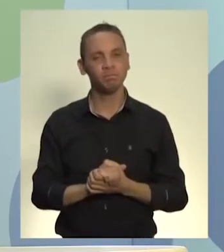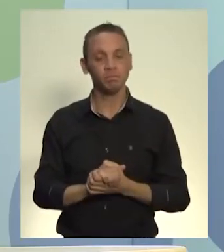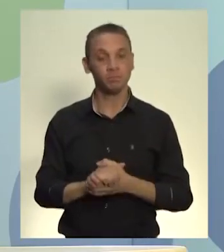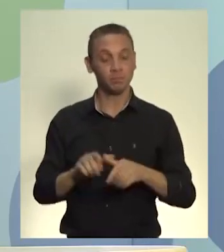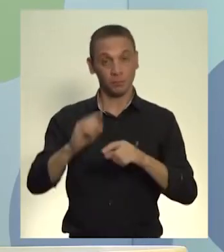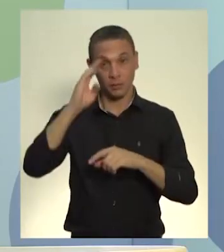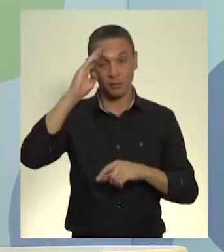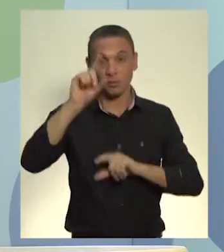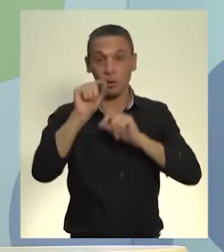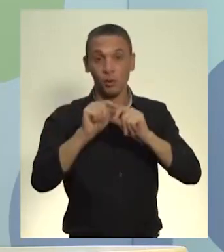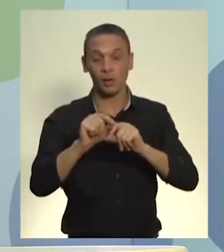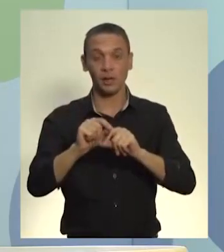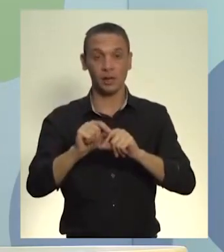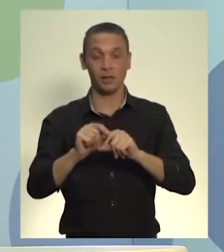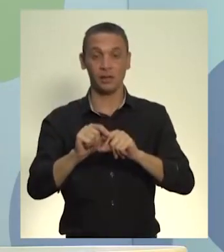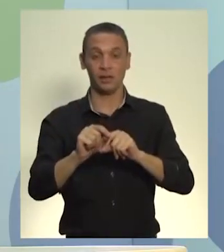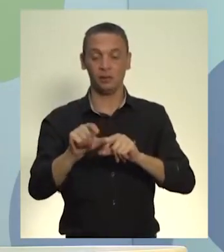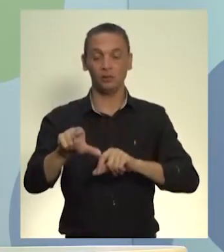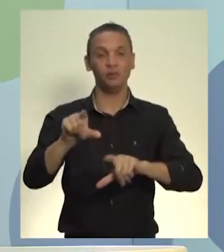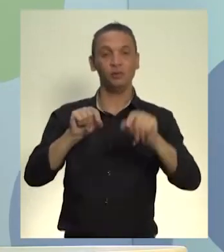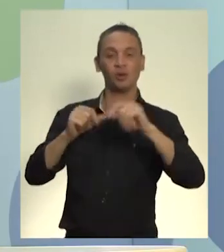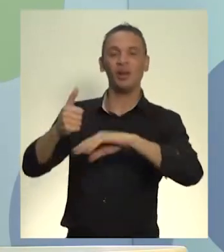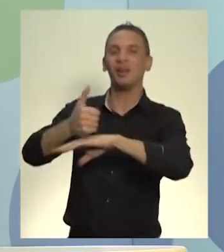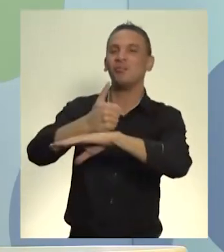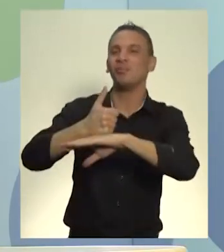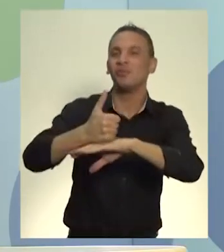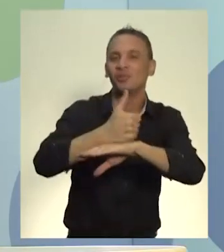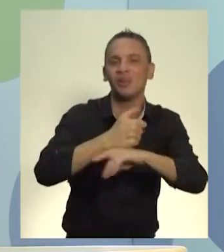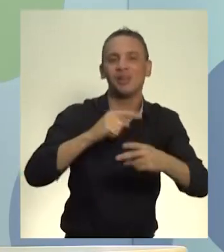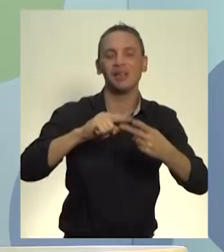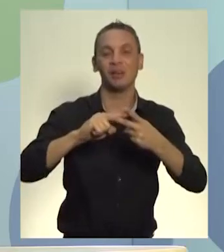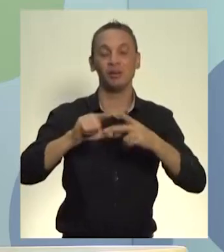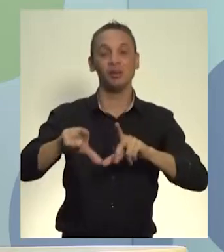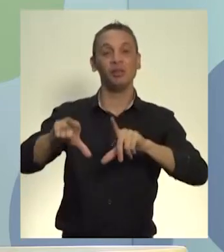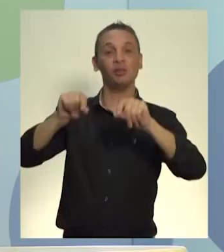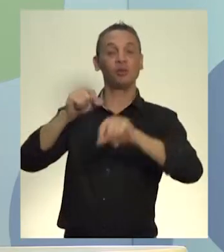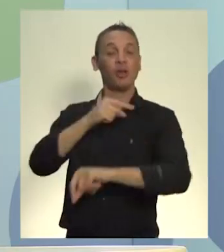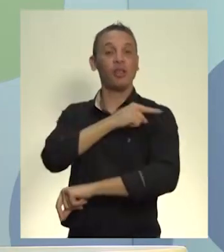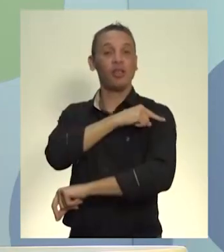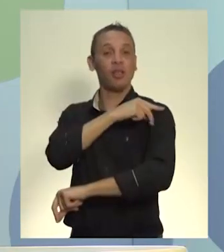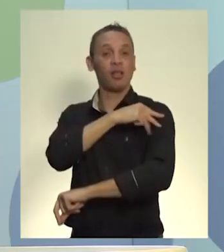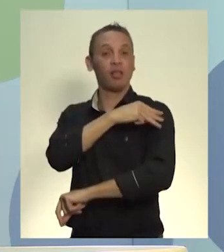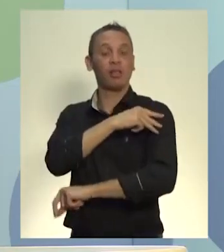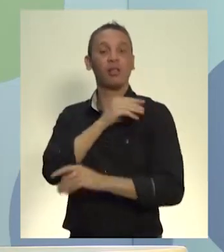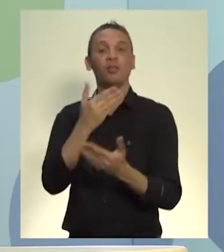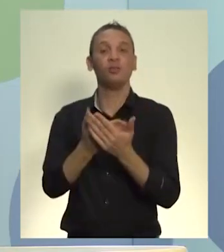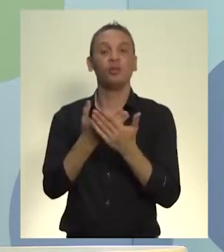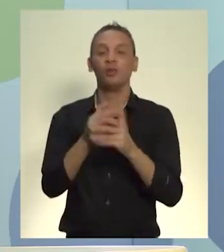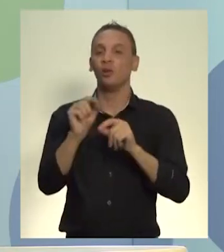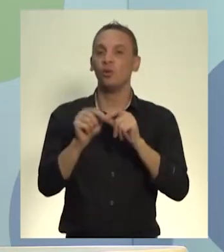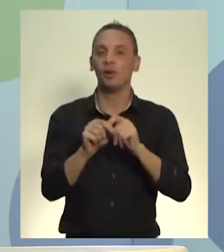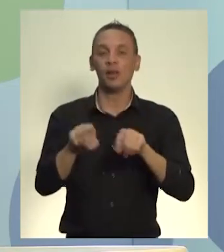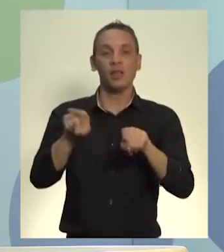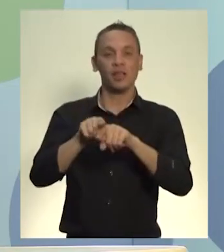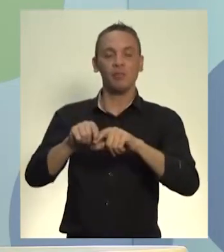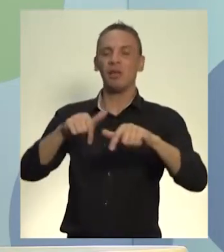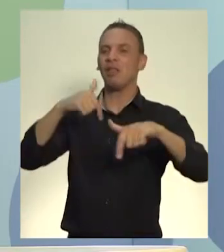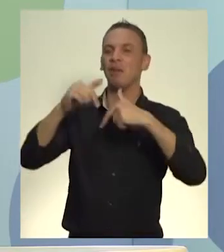oportunidades principalmente para uma escolha profissional, escolha de ensino médio, na